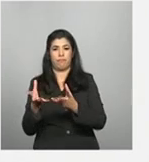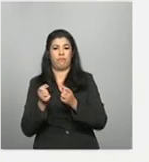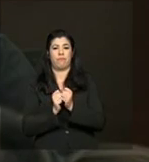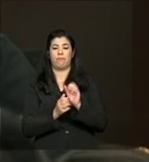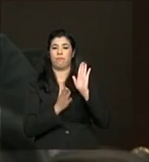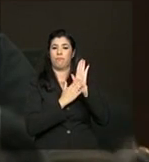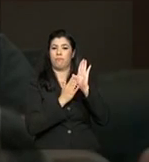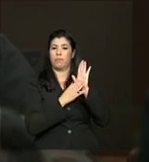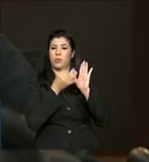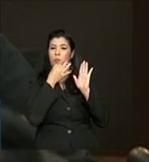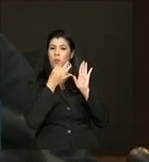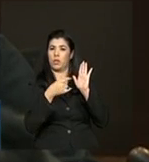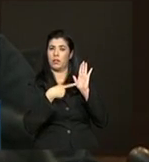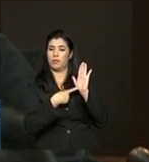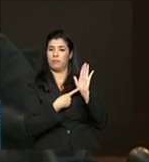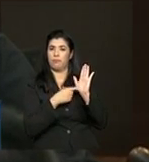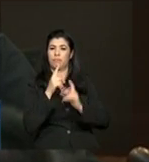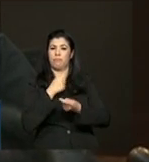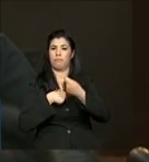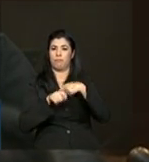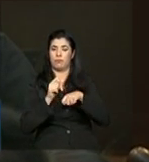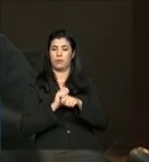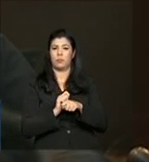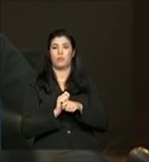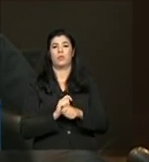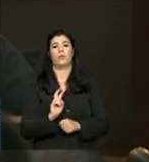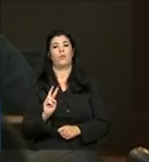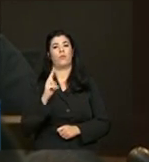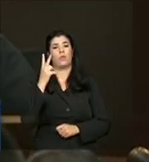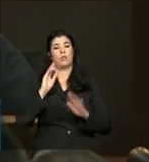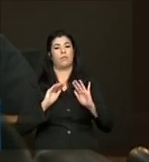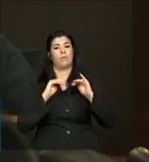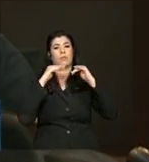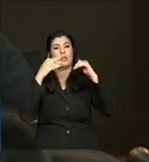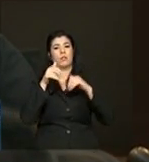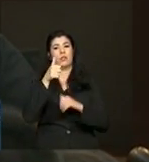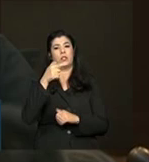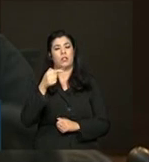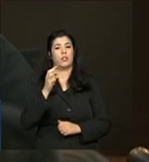propostas que ofertarem para a receita anual permitida valores superiores a